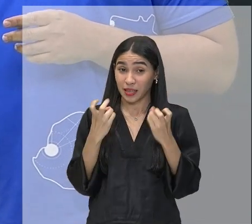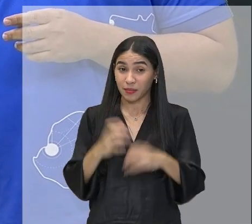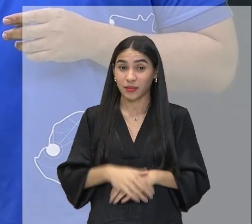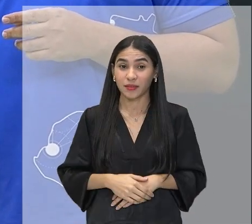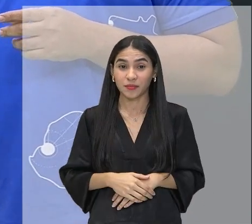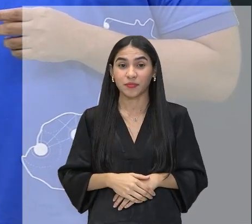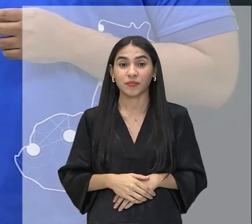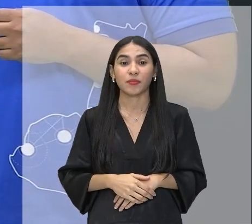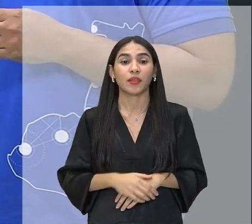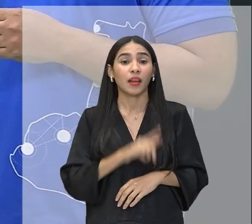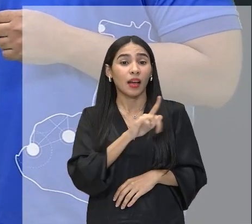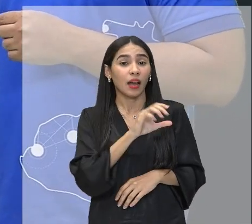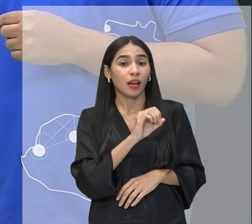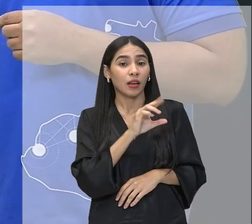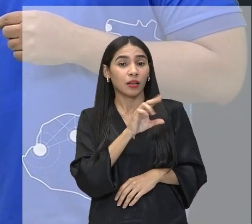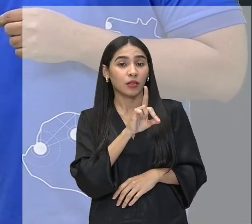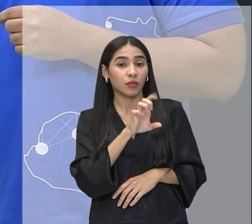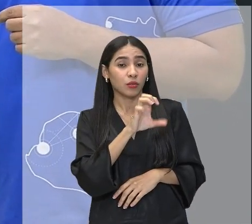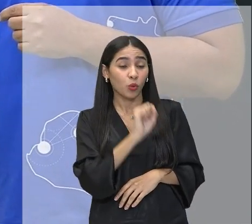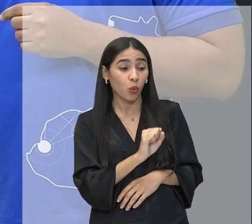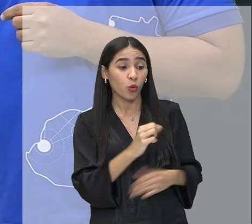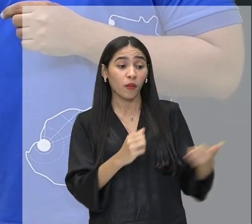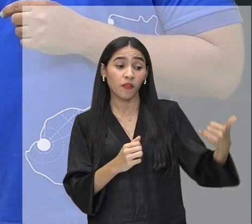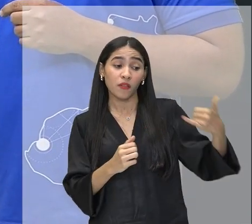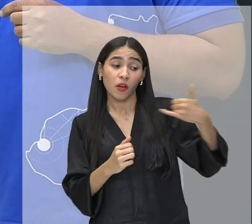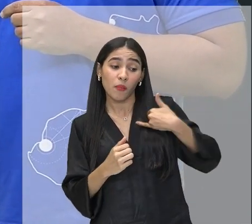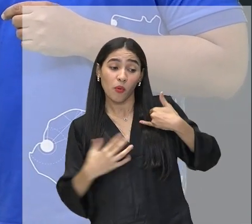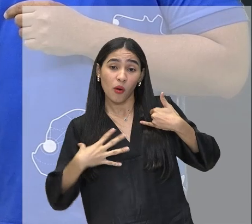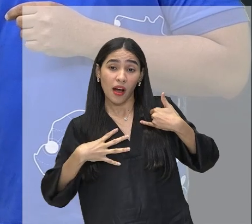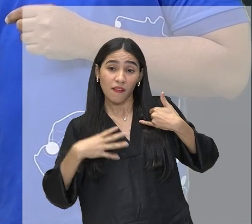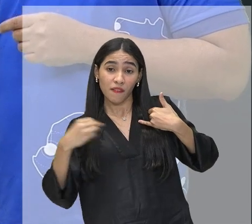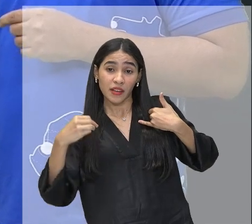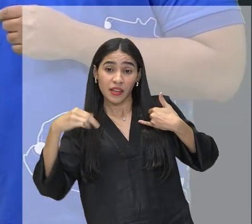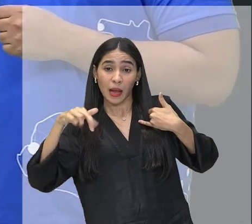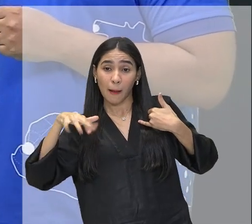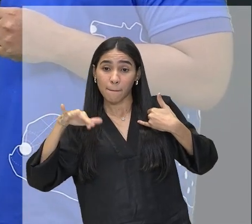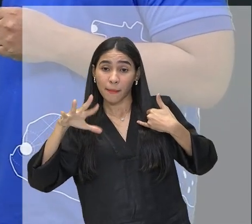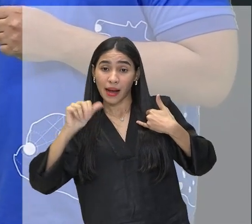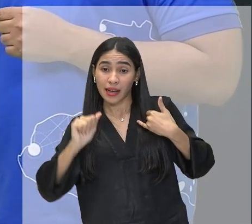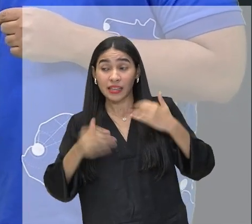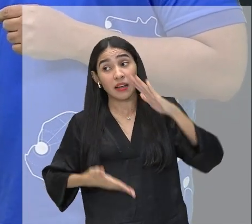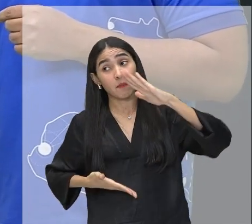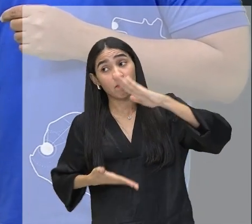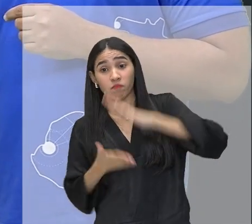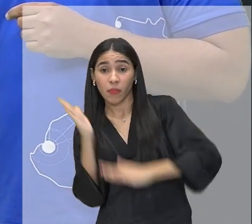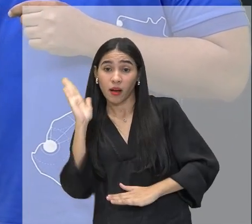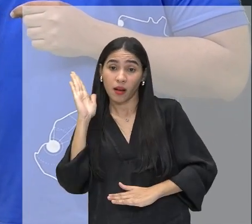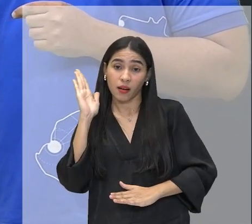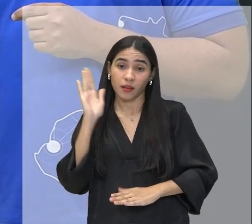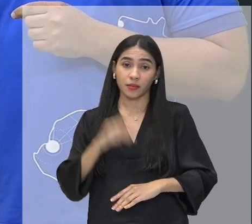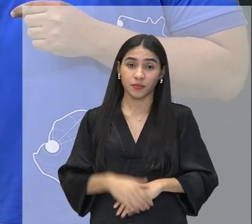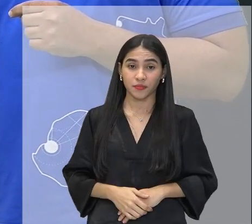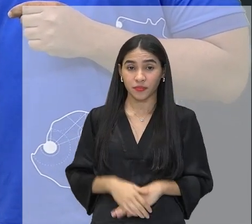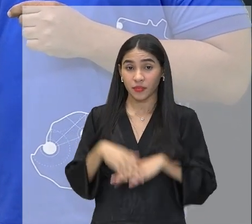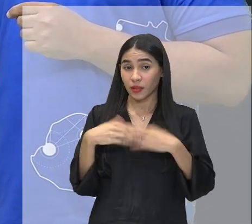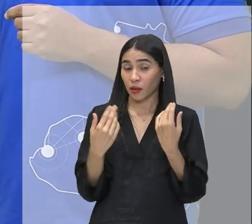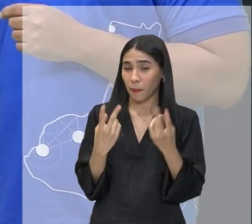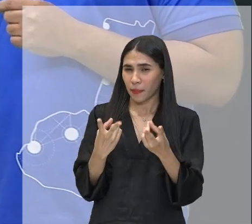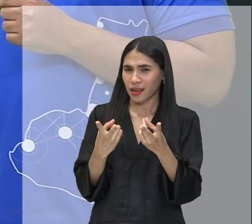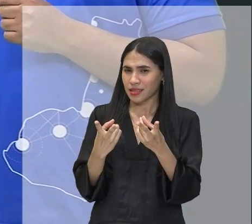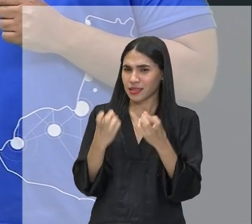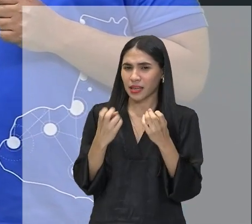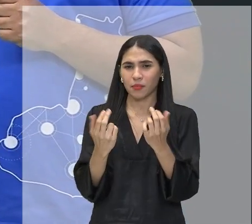a Lourdes me disse que a filha da Maria fugiu. Observem que ele está